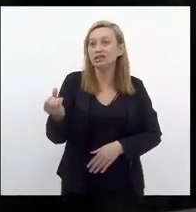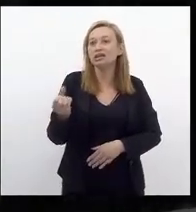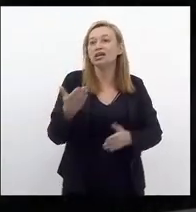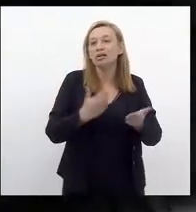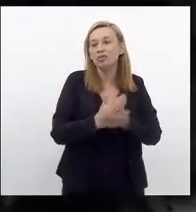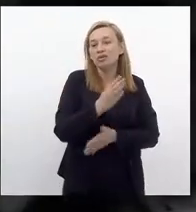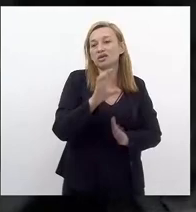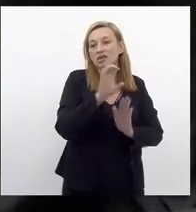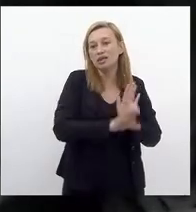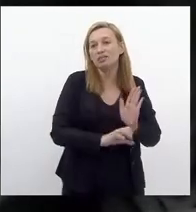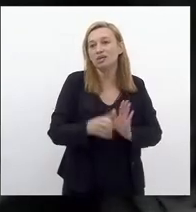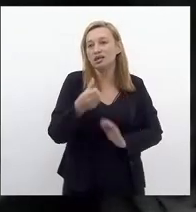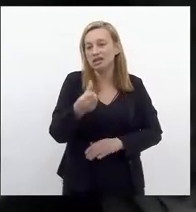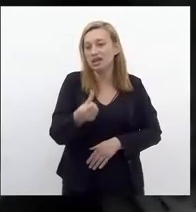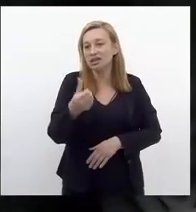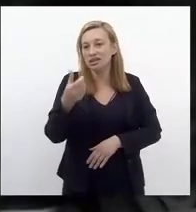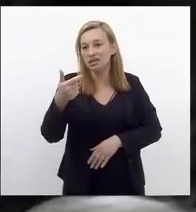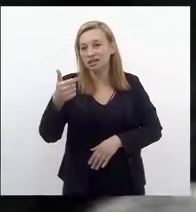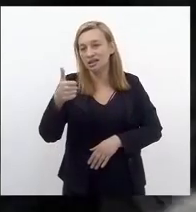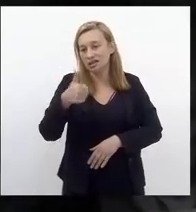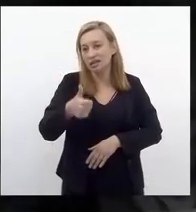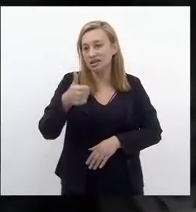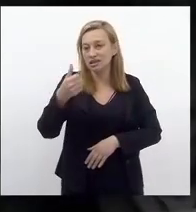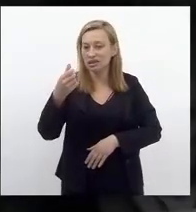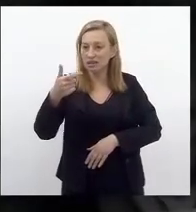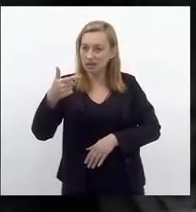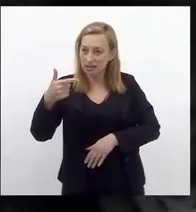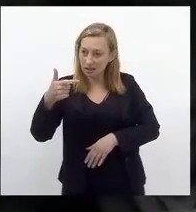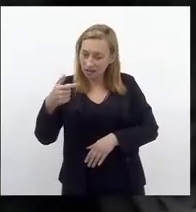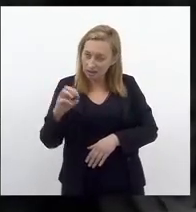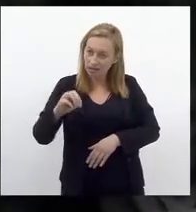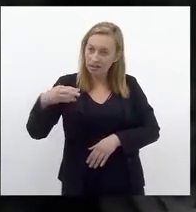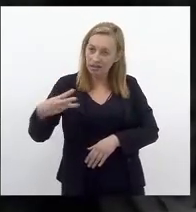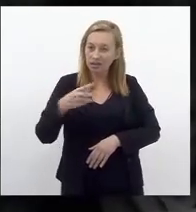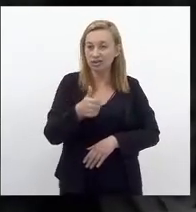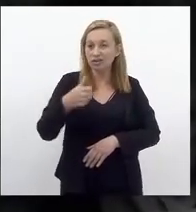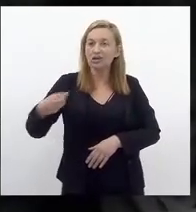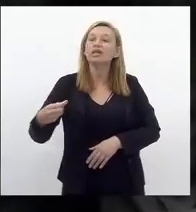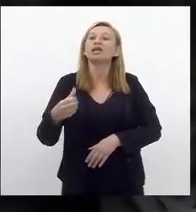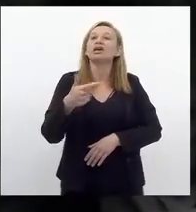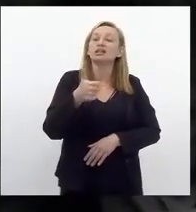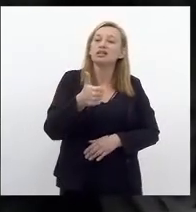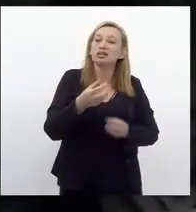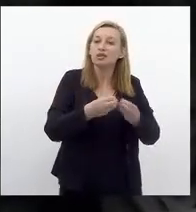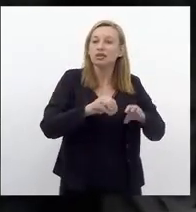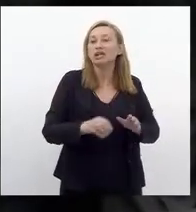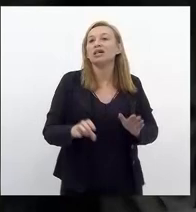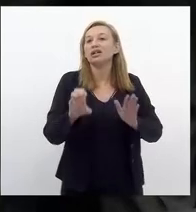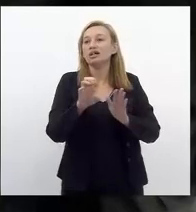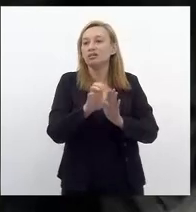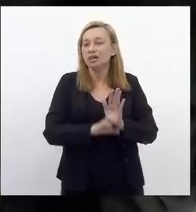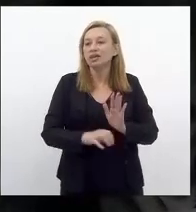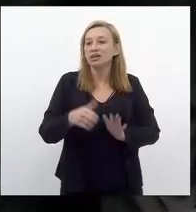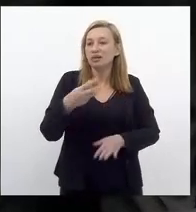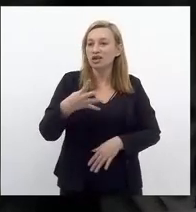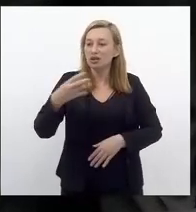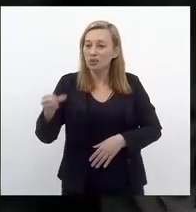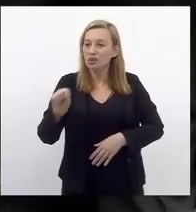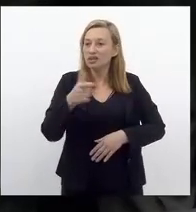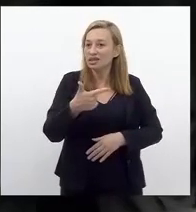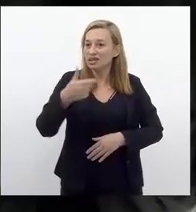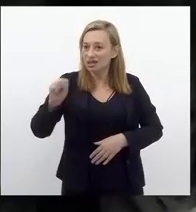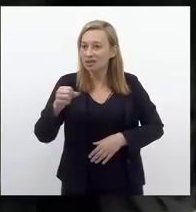aprovação das emendas supressivas 113/112 prejudicados assim - 48 110 120 130